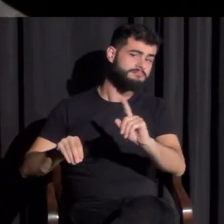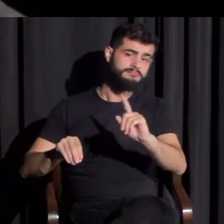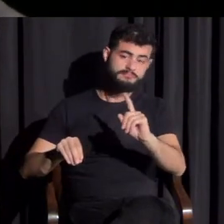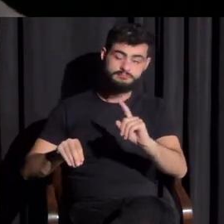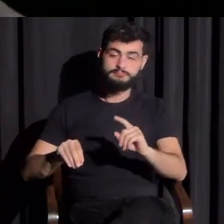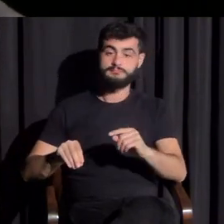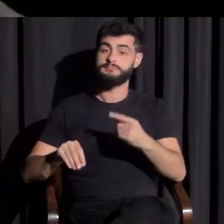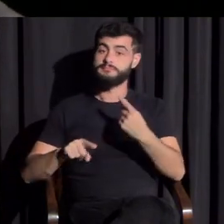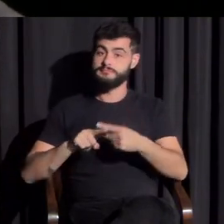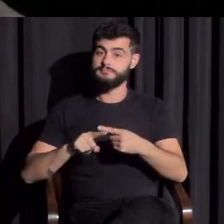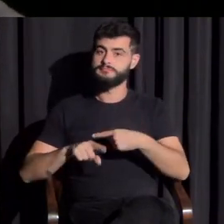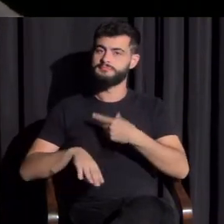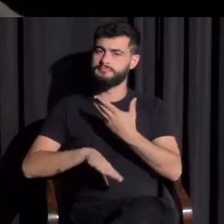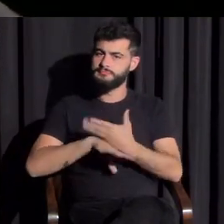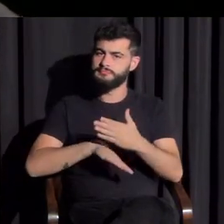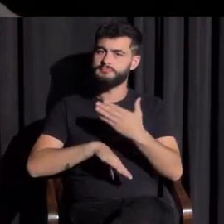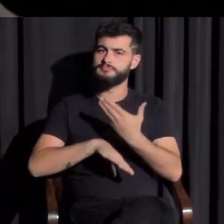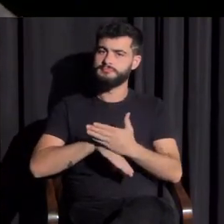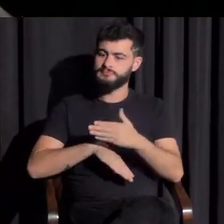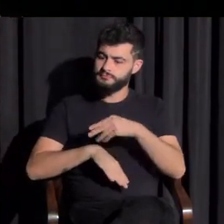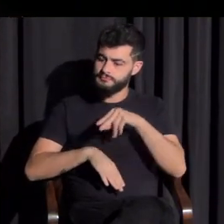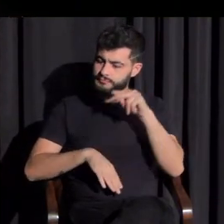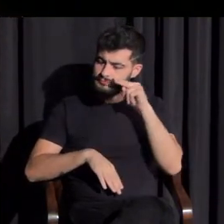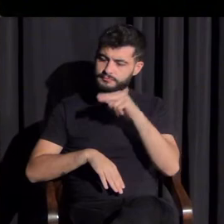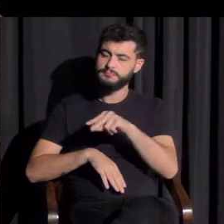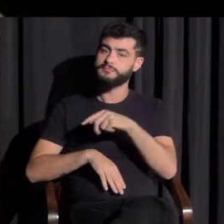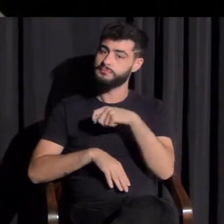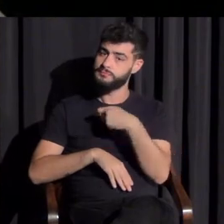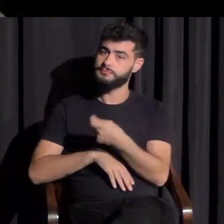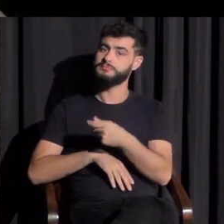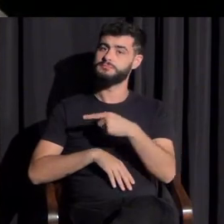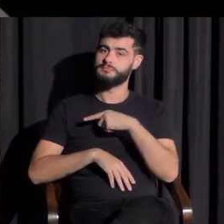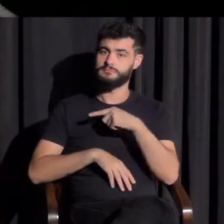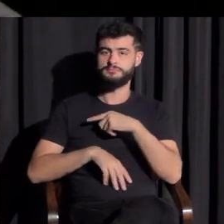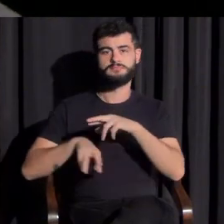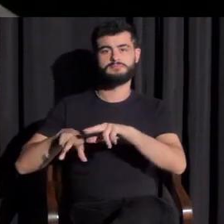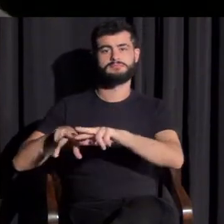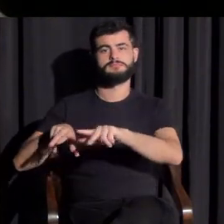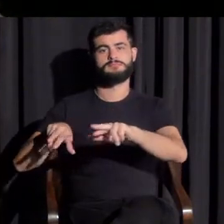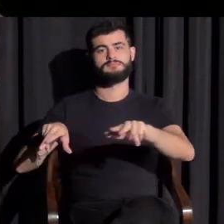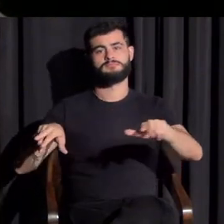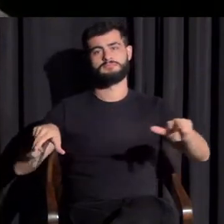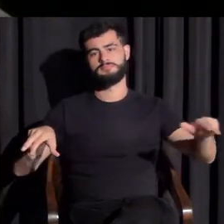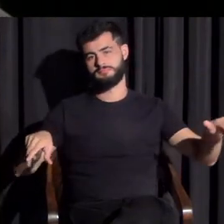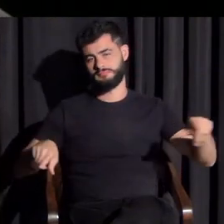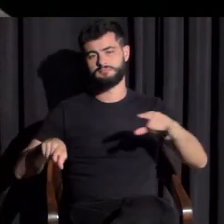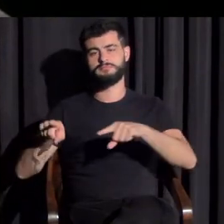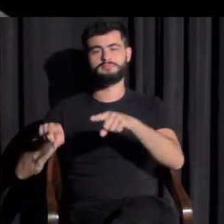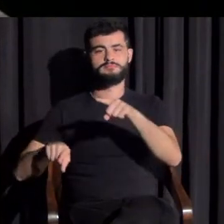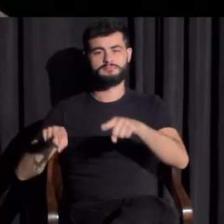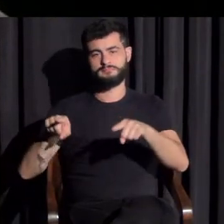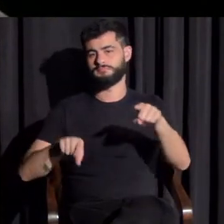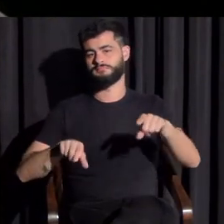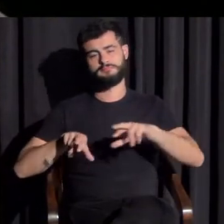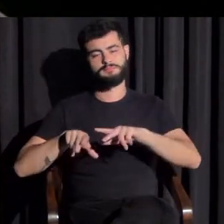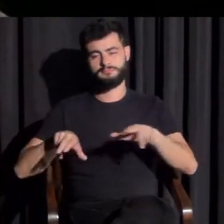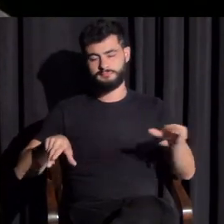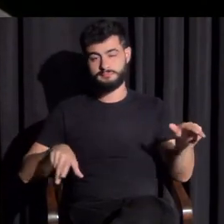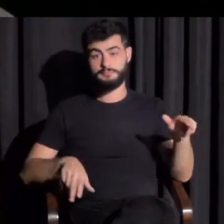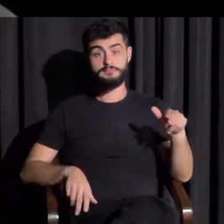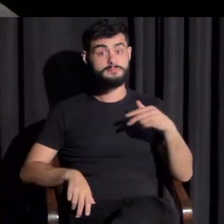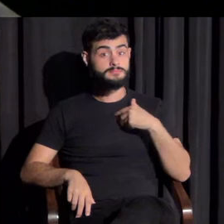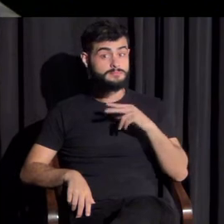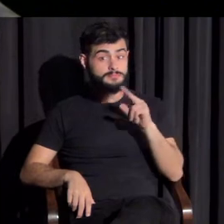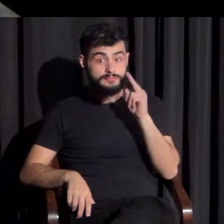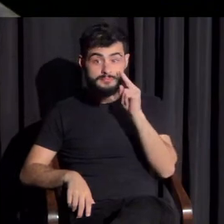tornando essas diferenças em desigualdades, né. Então, a questão que permeia, né, as nossas reflexões